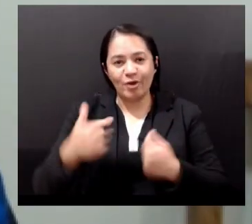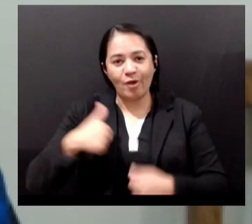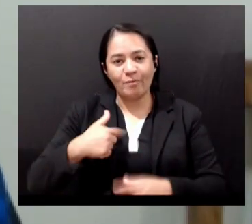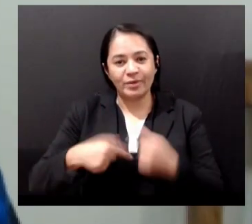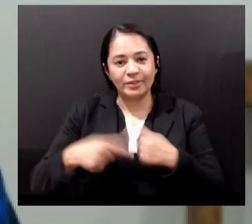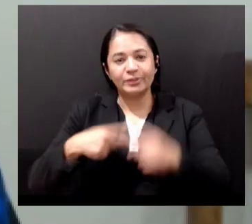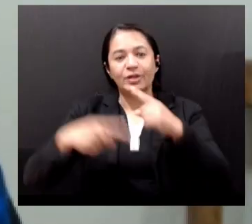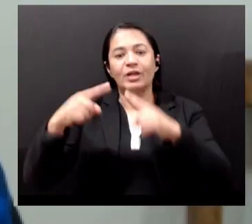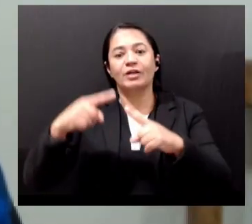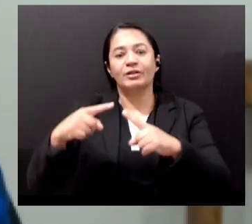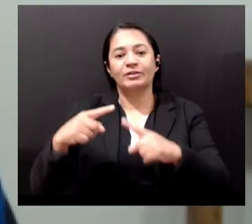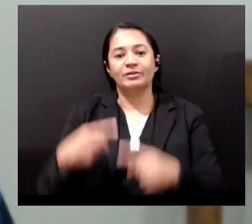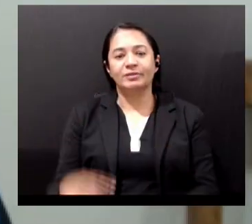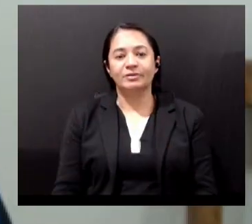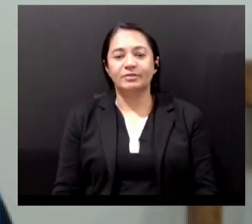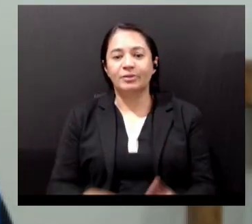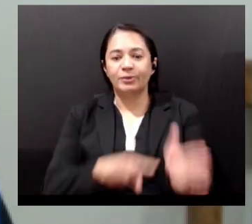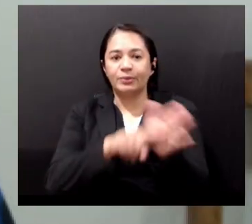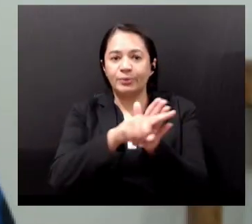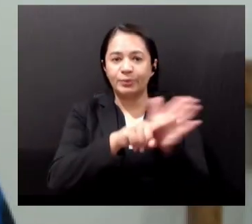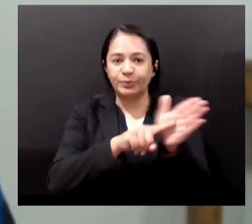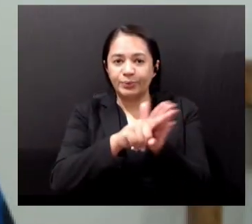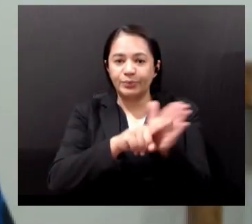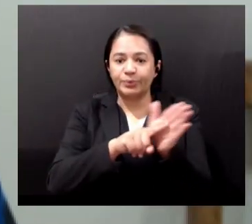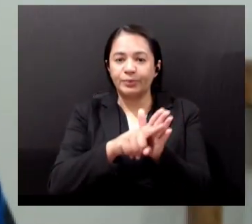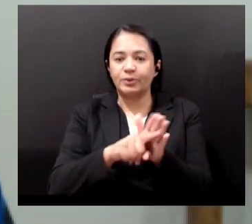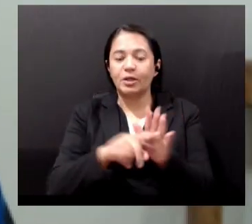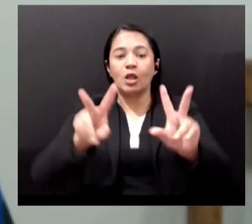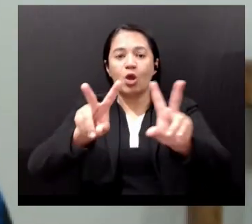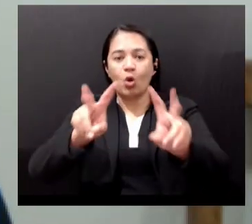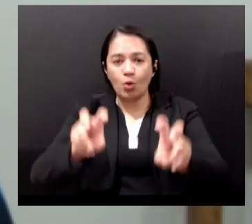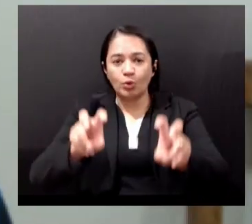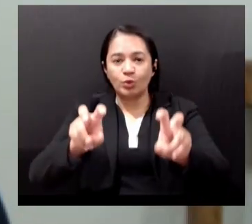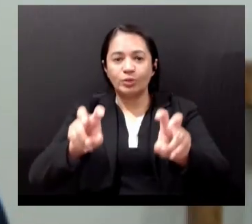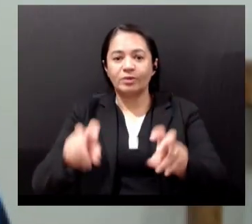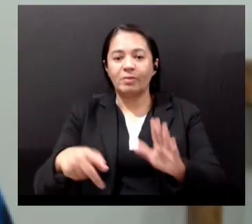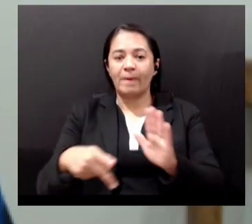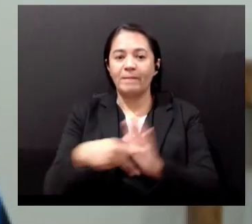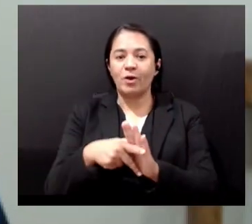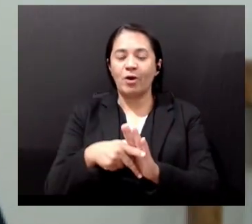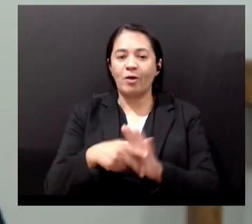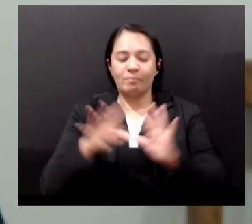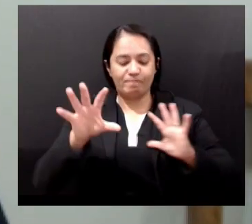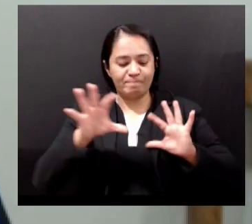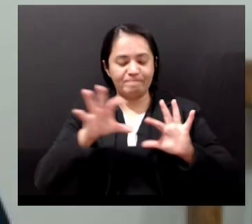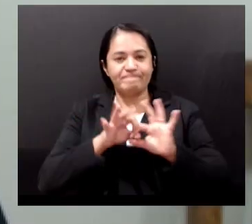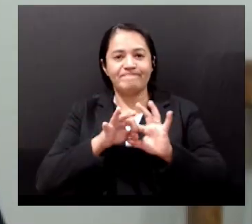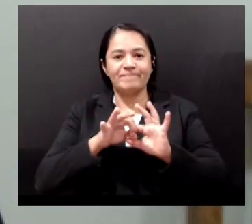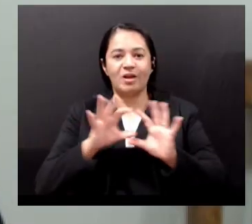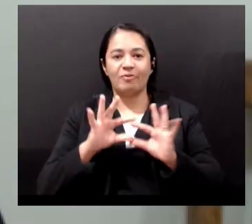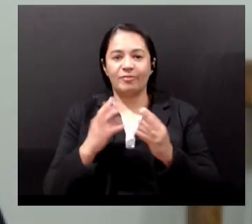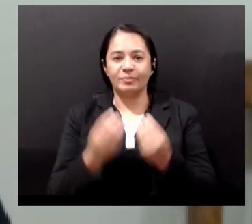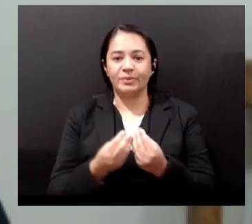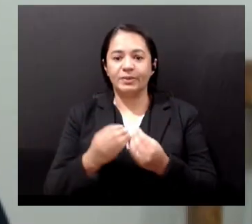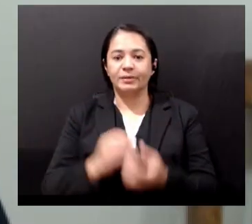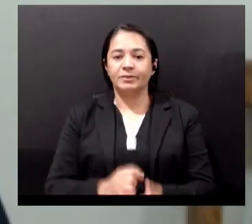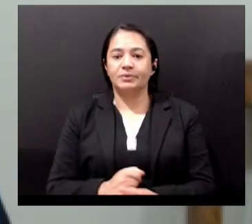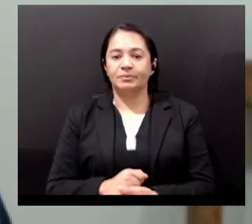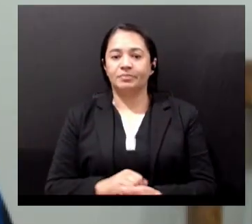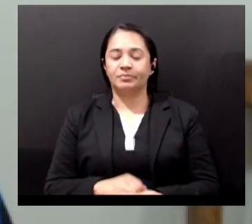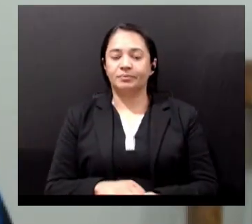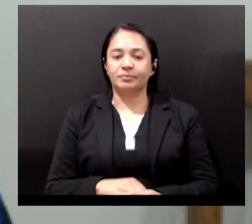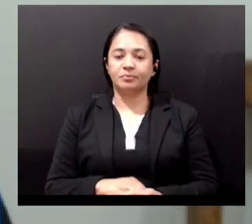para desenvolver essa pesquisa. O tema vem de uma raiz familiar. E